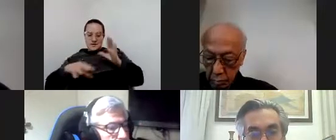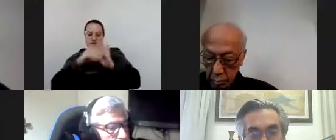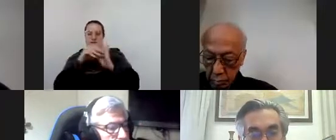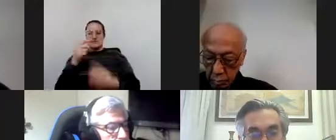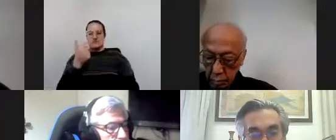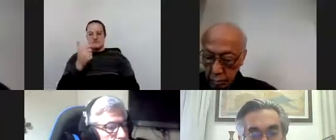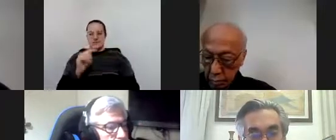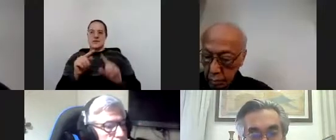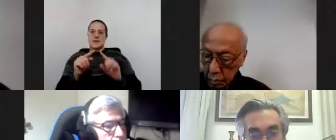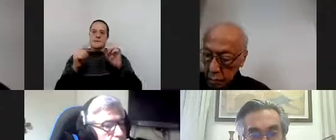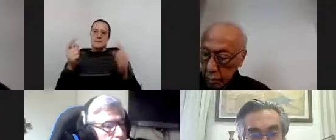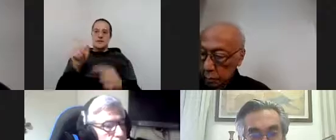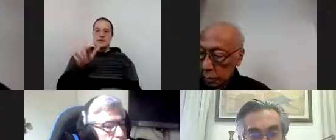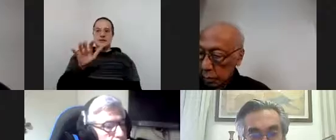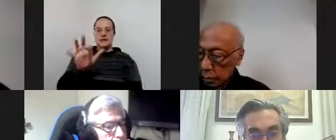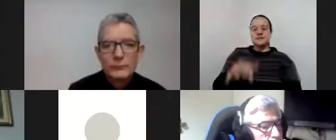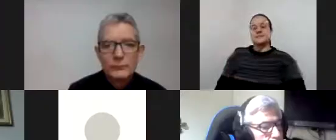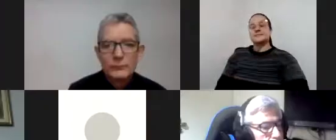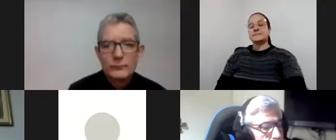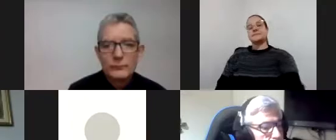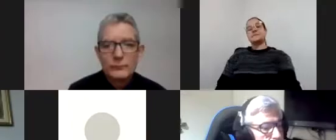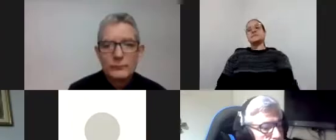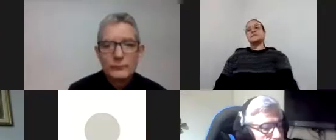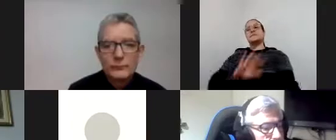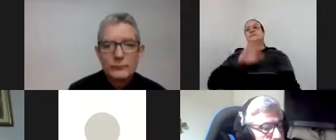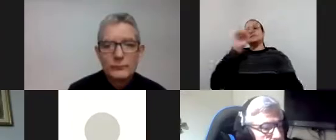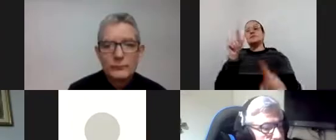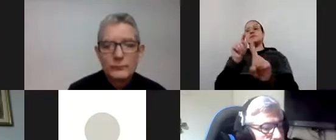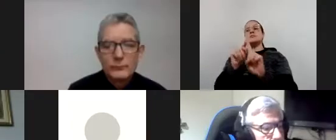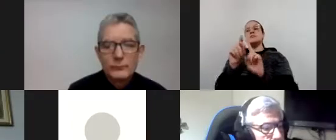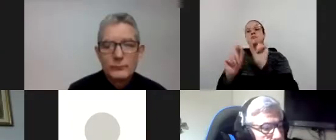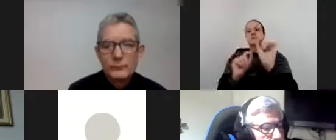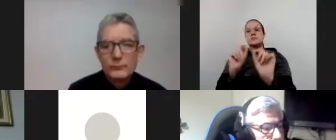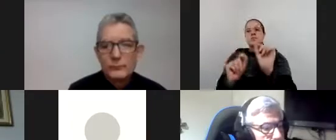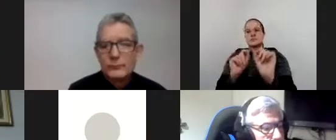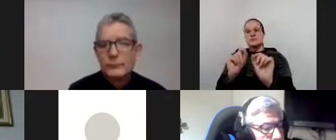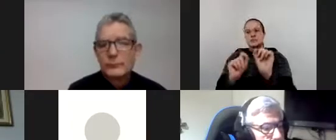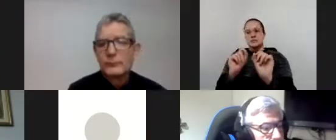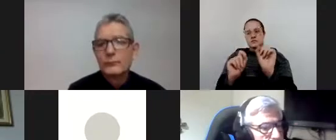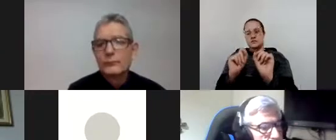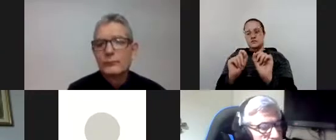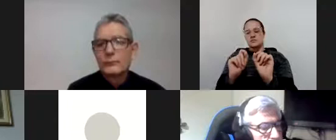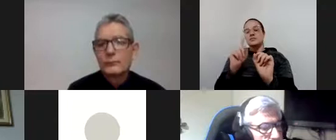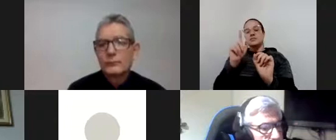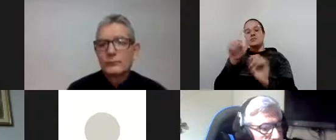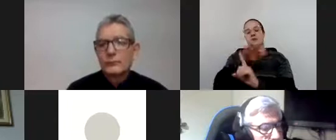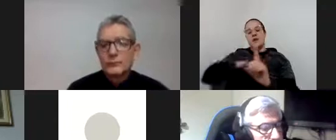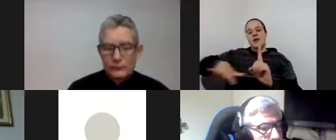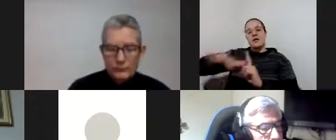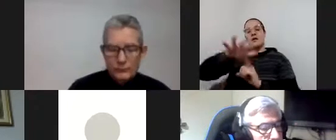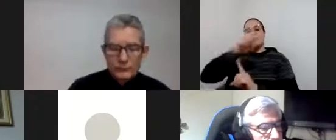E o seu objetivo é congregar, né, os diferentes segmentos sociais, mas, em